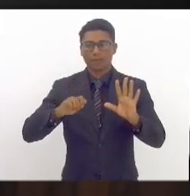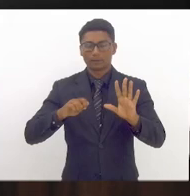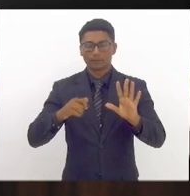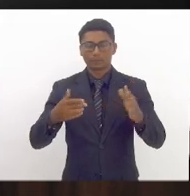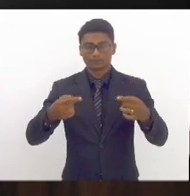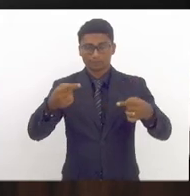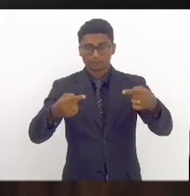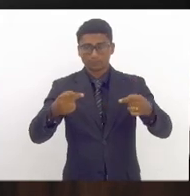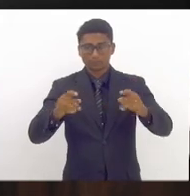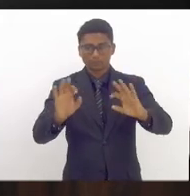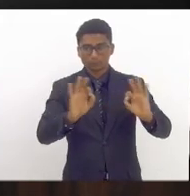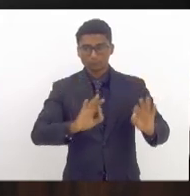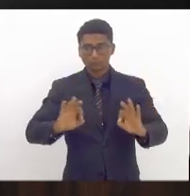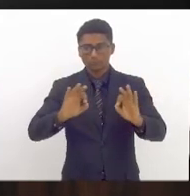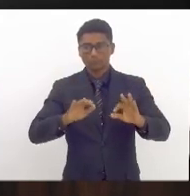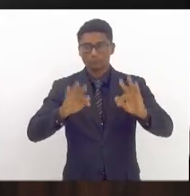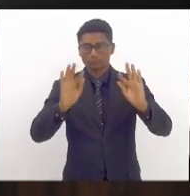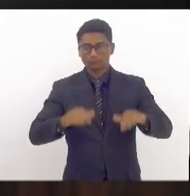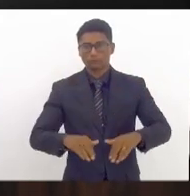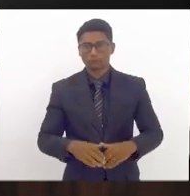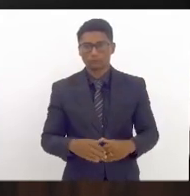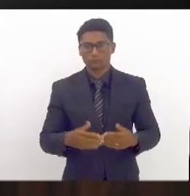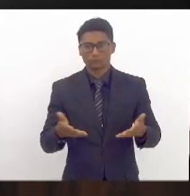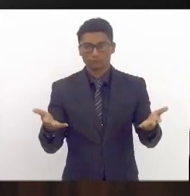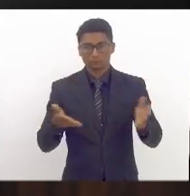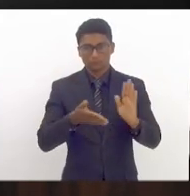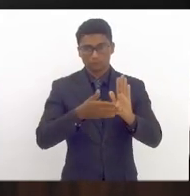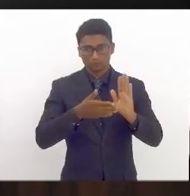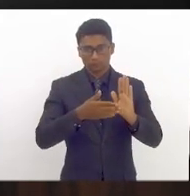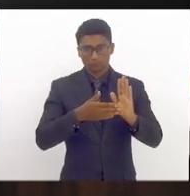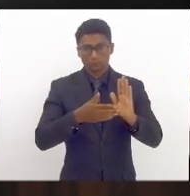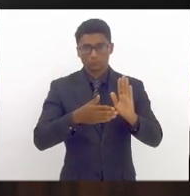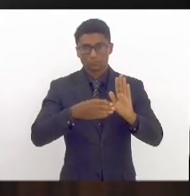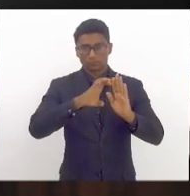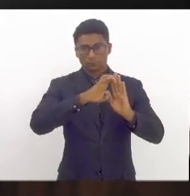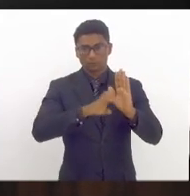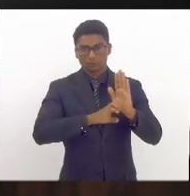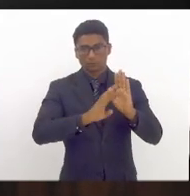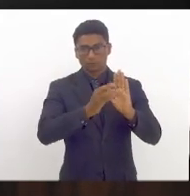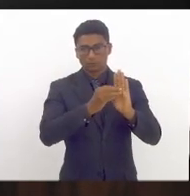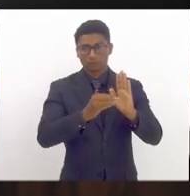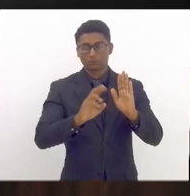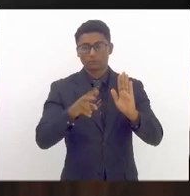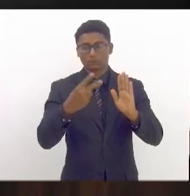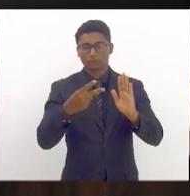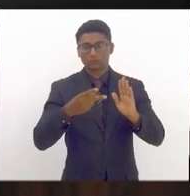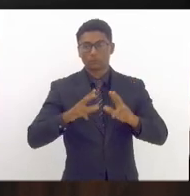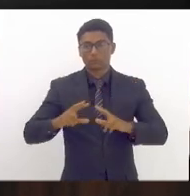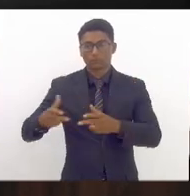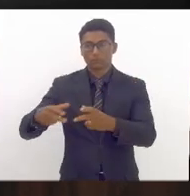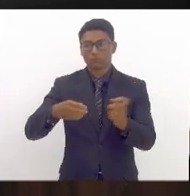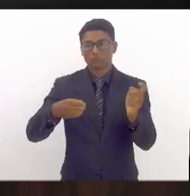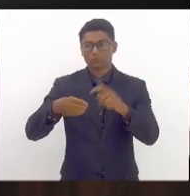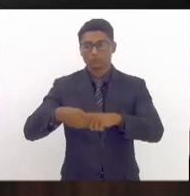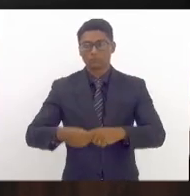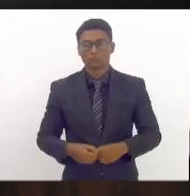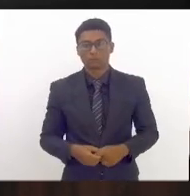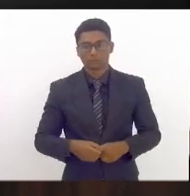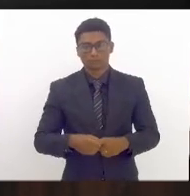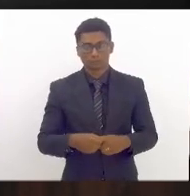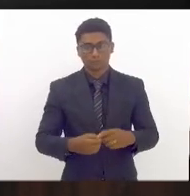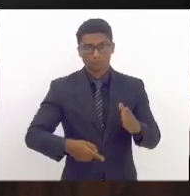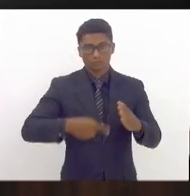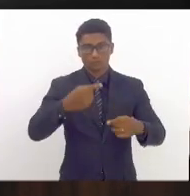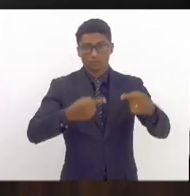discussão, não havendo quem queira discutir, encerrada a discussão, a presente proposta recebeu duas emendas e retorna às comissões. Anuncio, em discussão única,